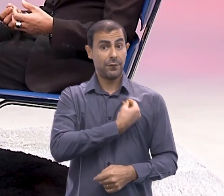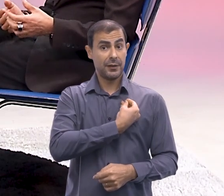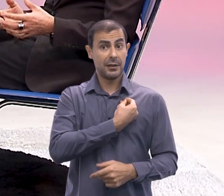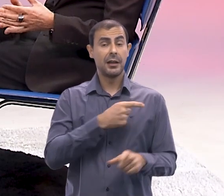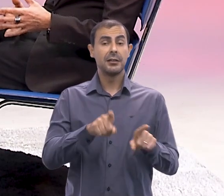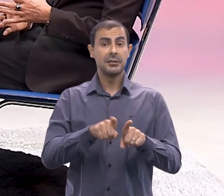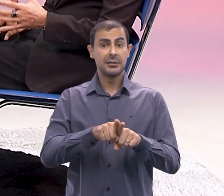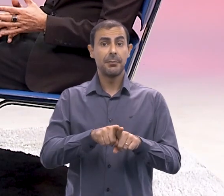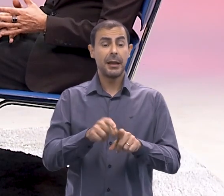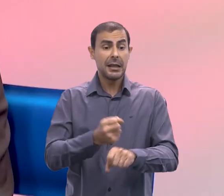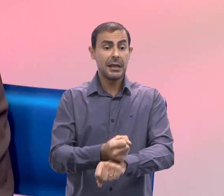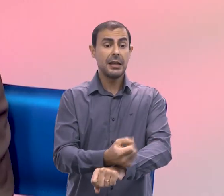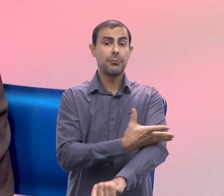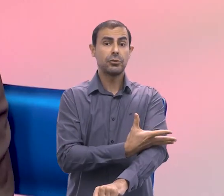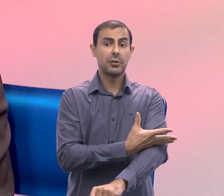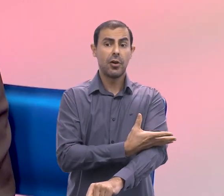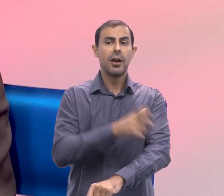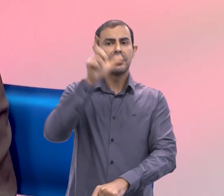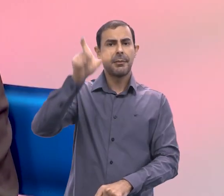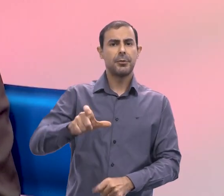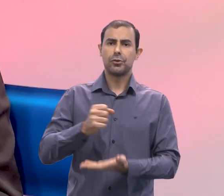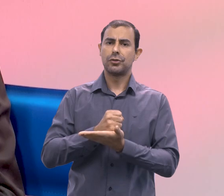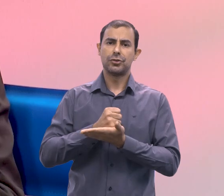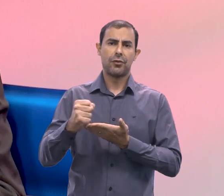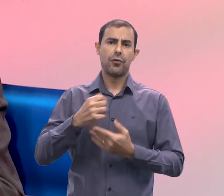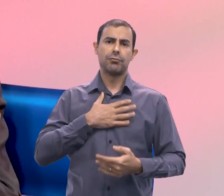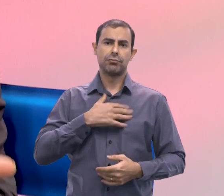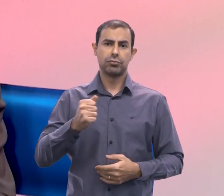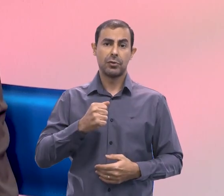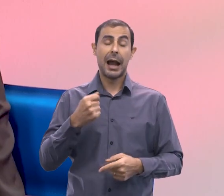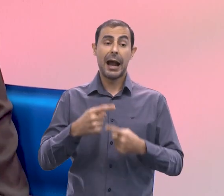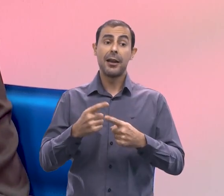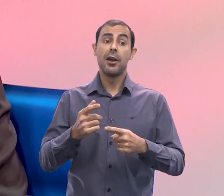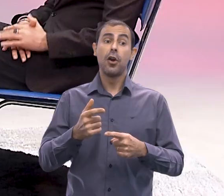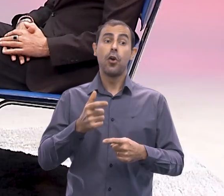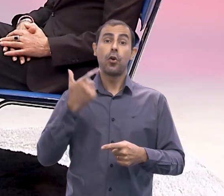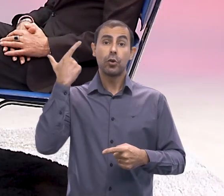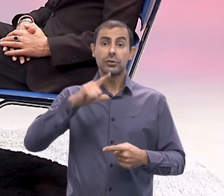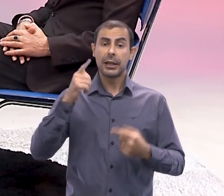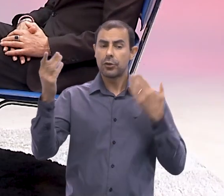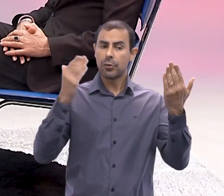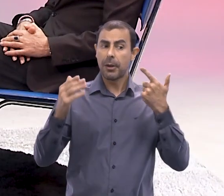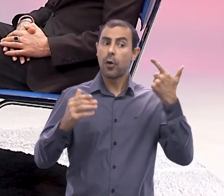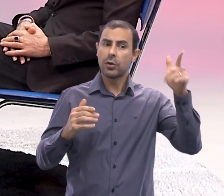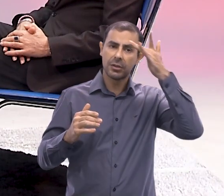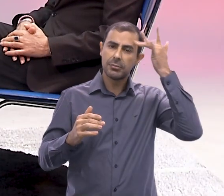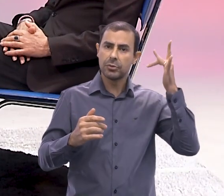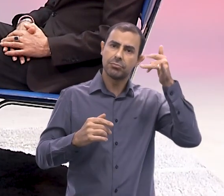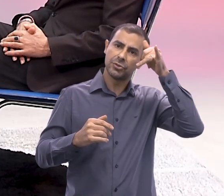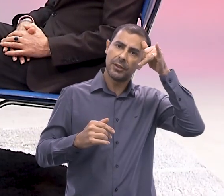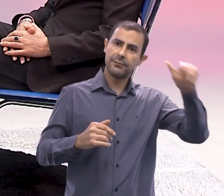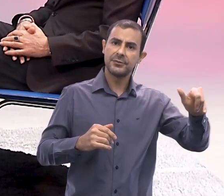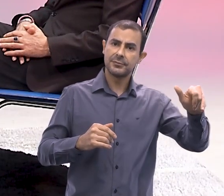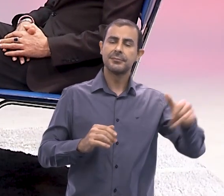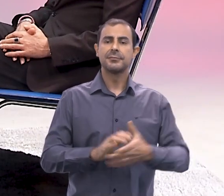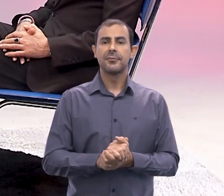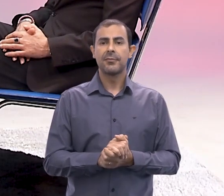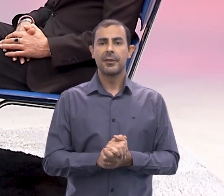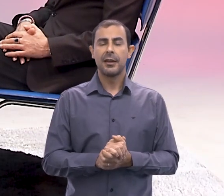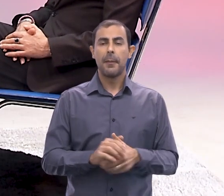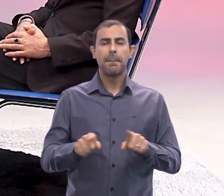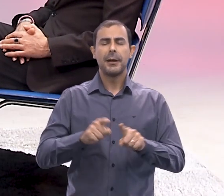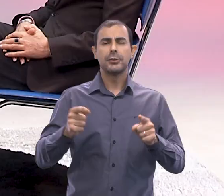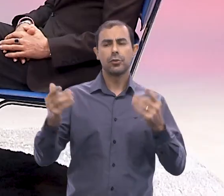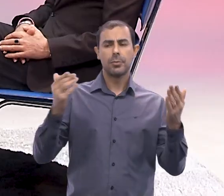emocional daquela pessoa que cometeu o suicídio, para que nós possamos evitar outros atos. Em relação agora aos adolescentes,